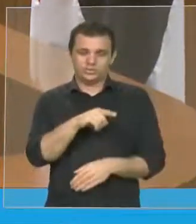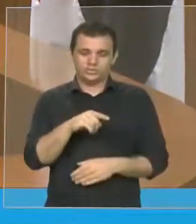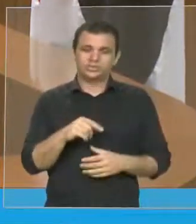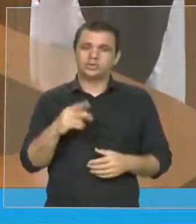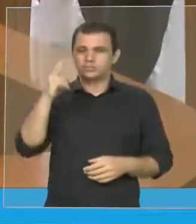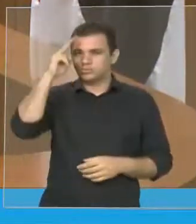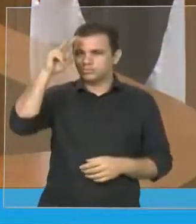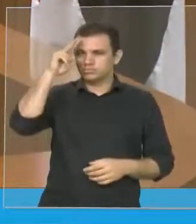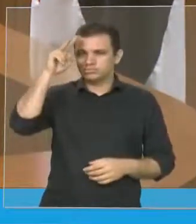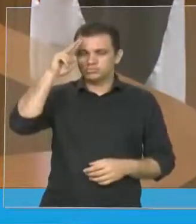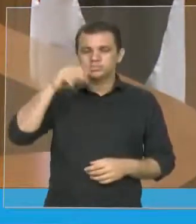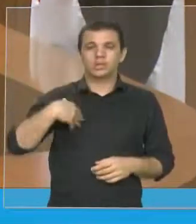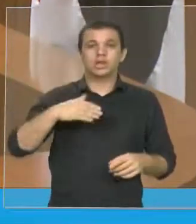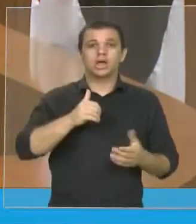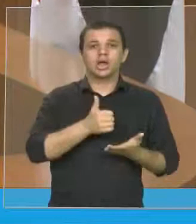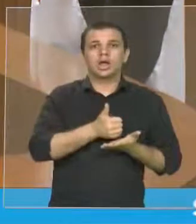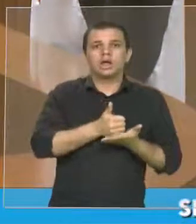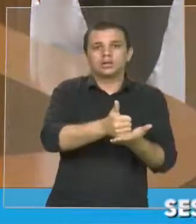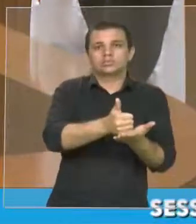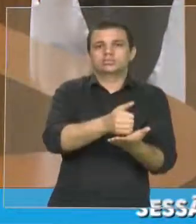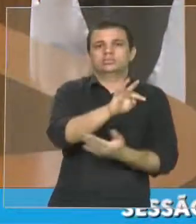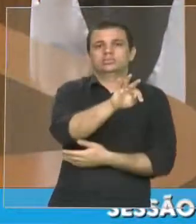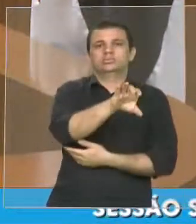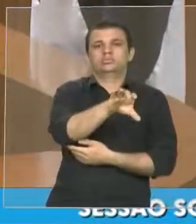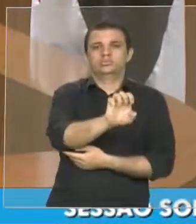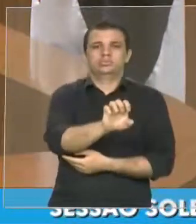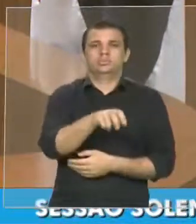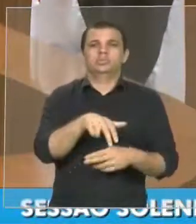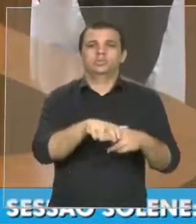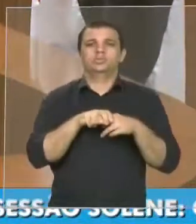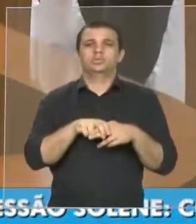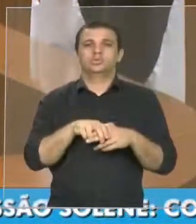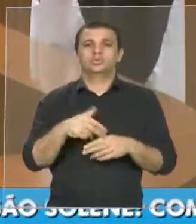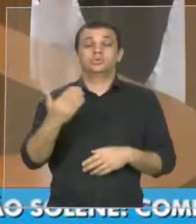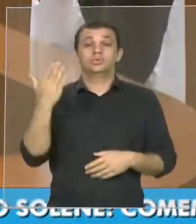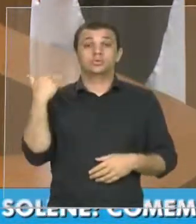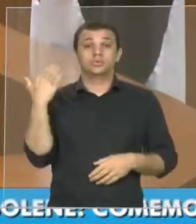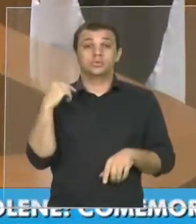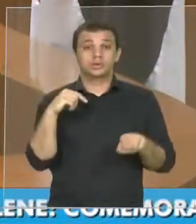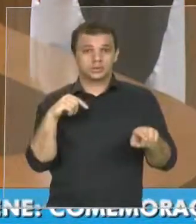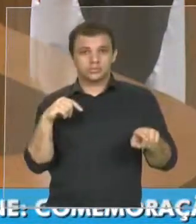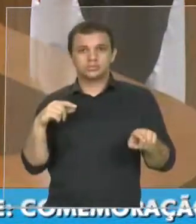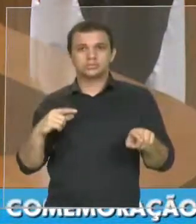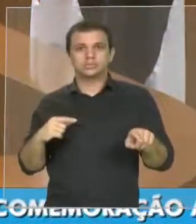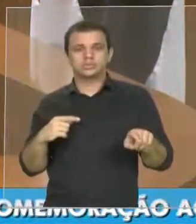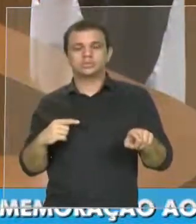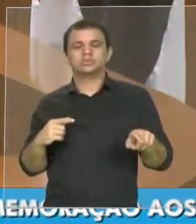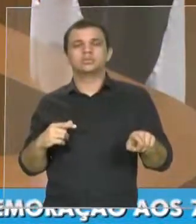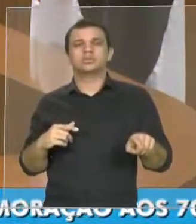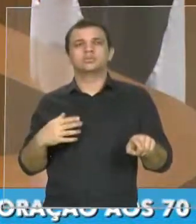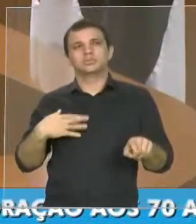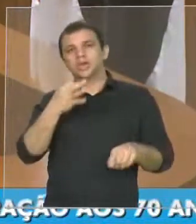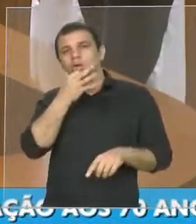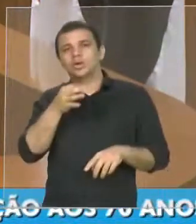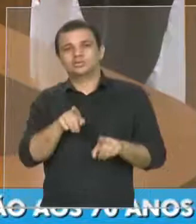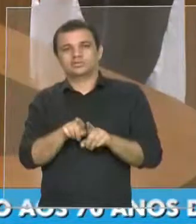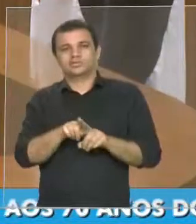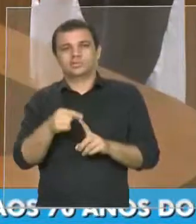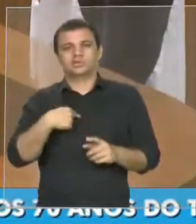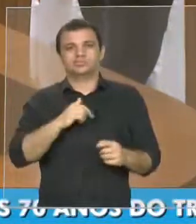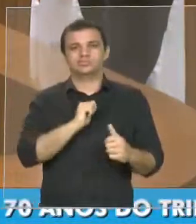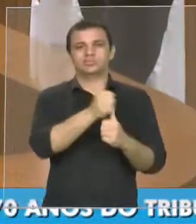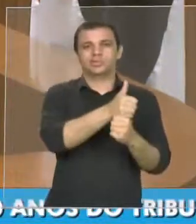nova vida ao Tribunal de Contas. A partir daquele momento, acho, inclusive, que minha nomeação, à época,